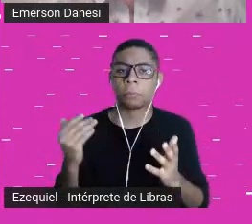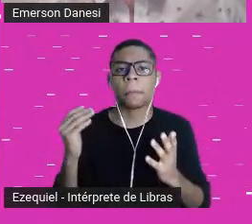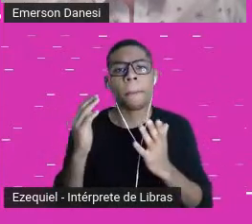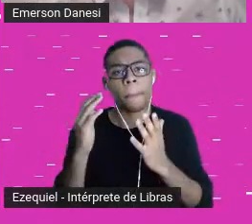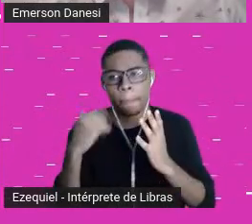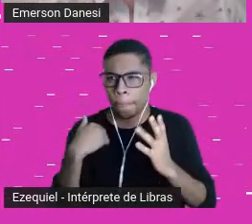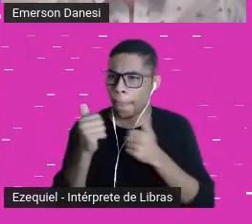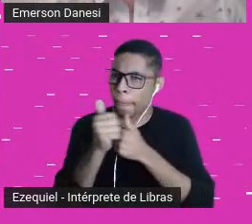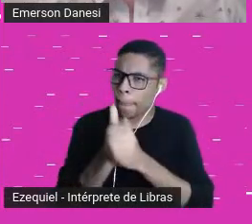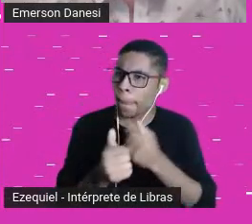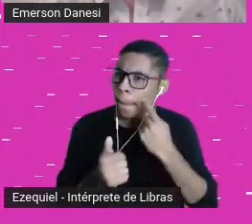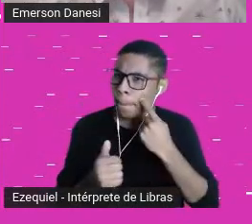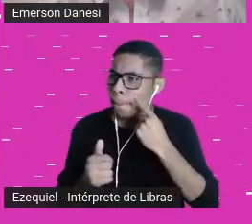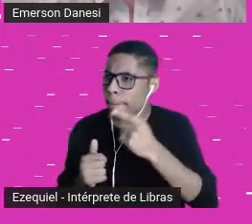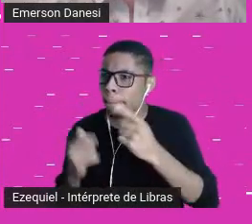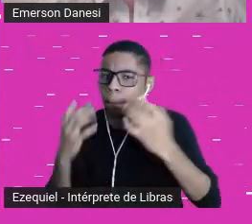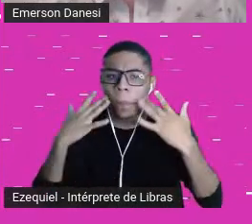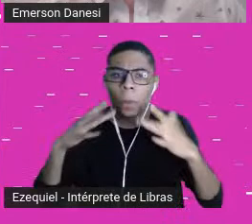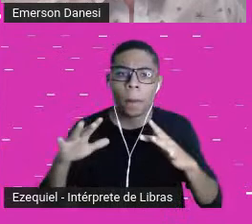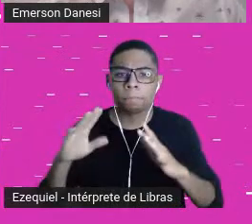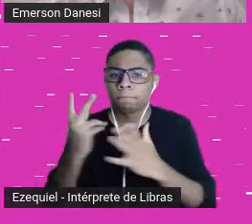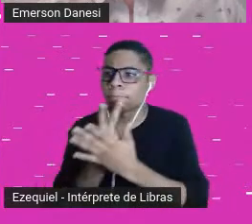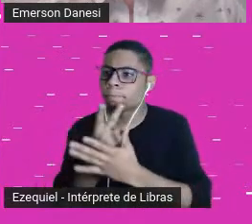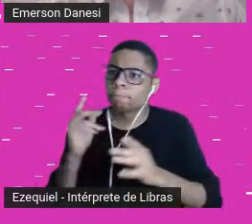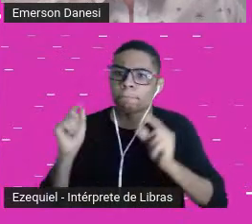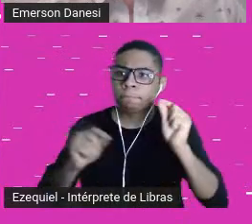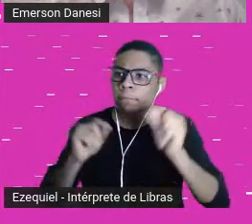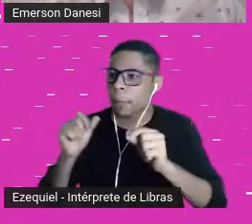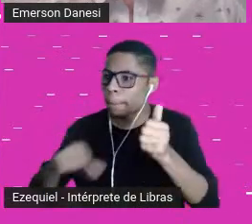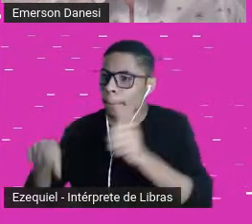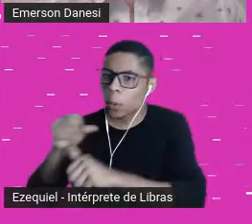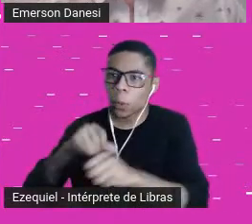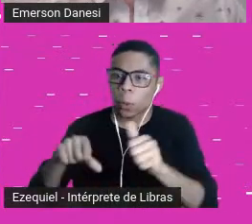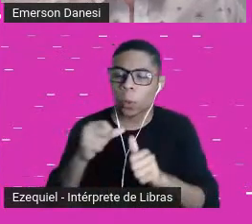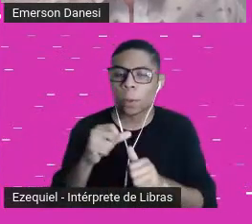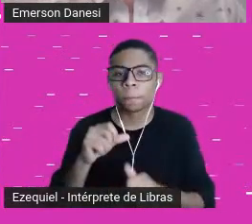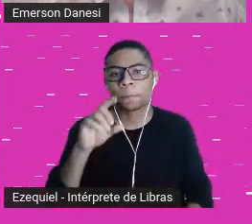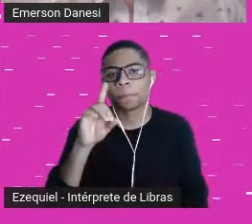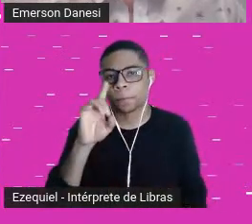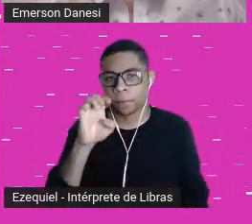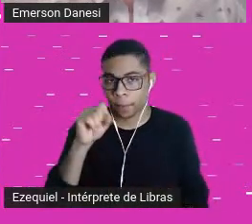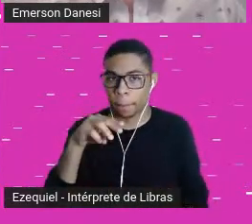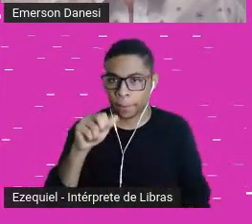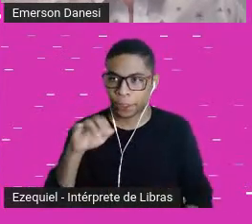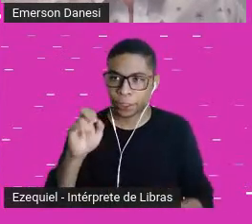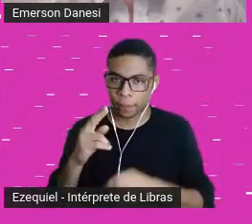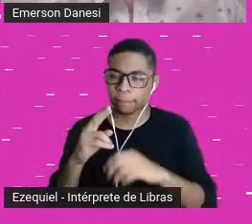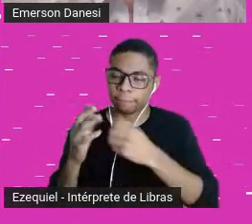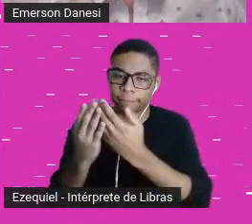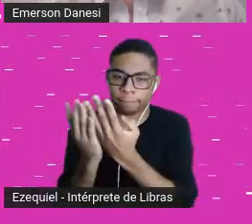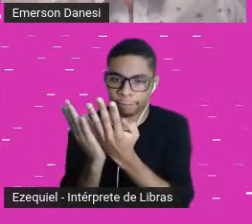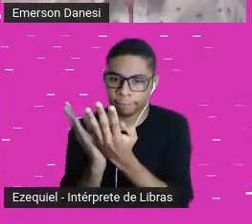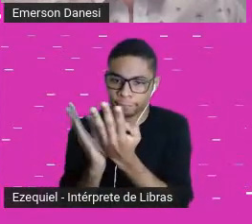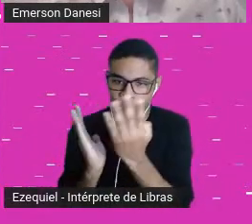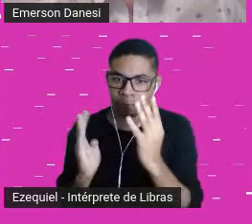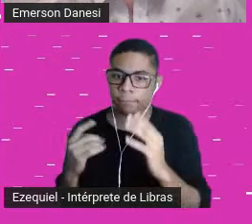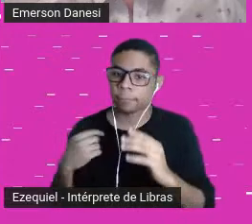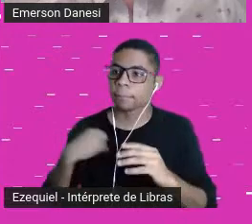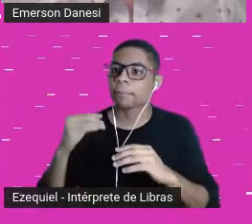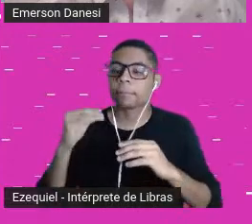acompanhando esse movimento natural que foi acontecendo desse desmanchar-se, eu fui aplicando